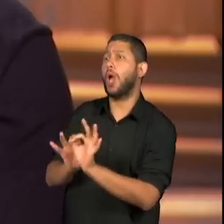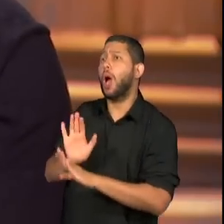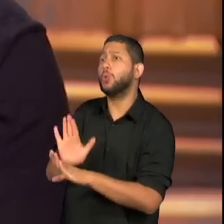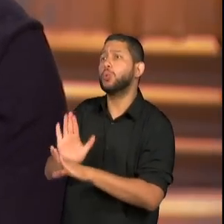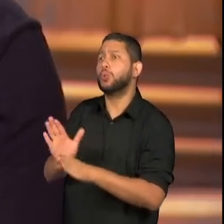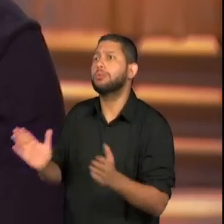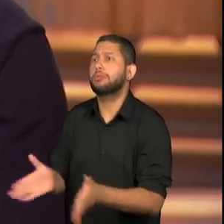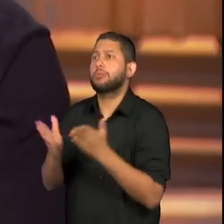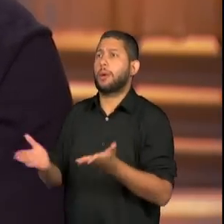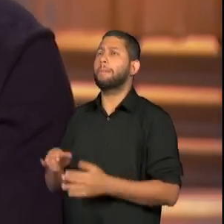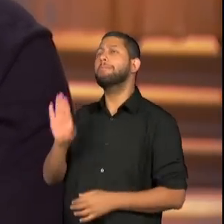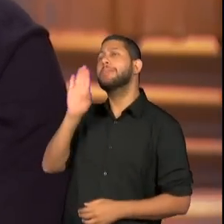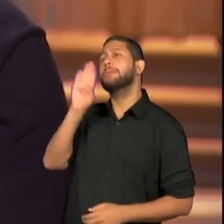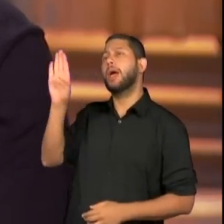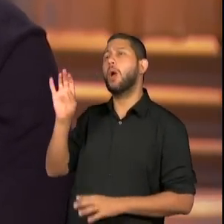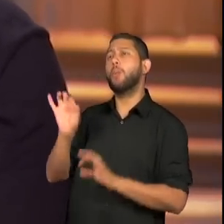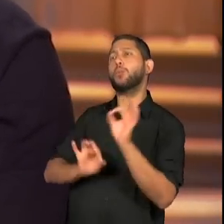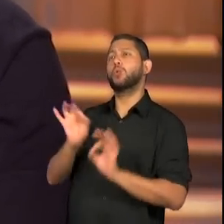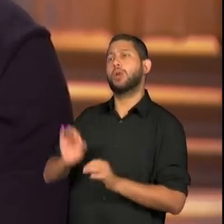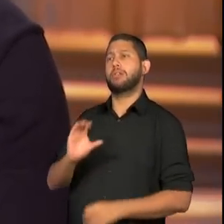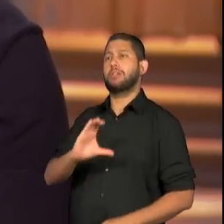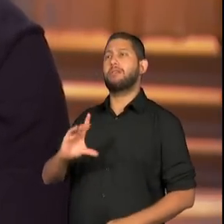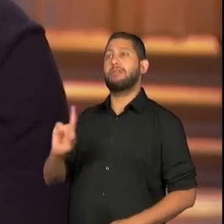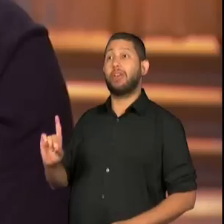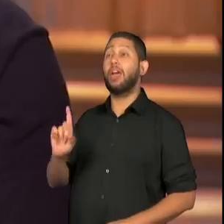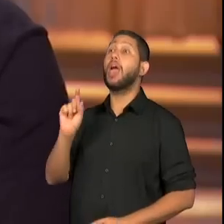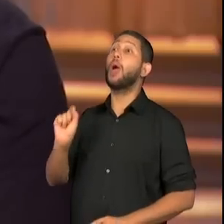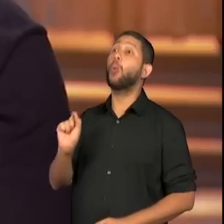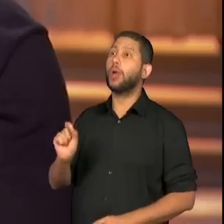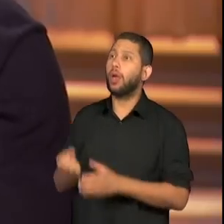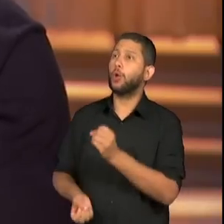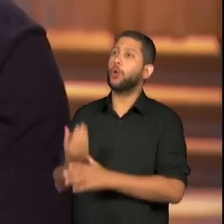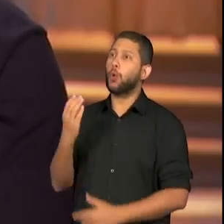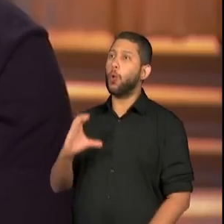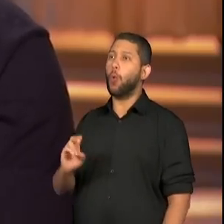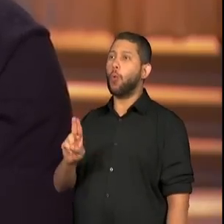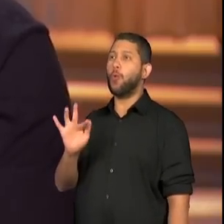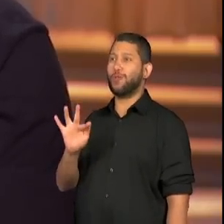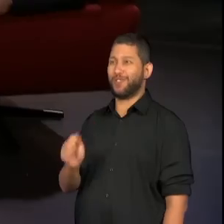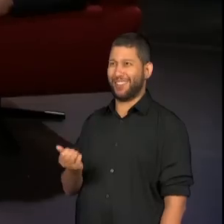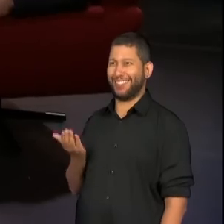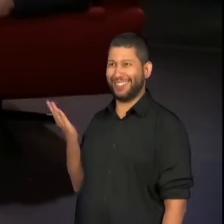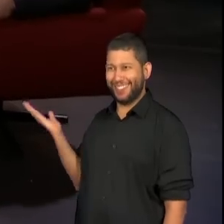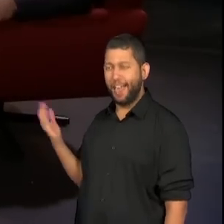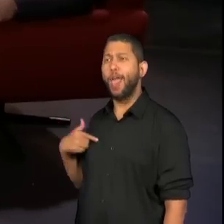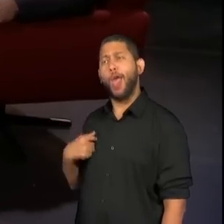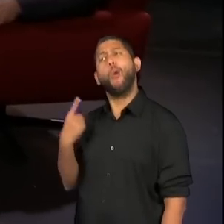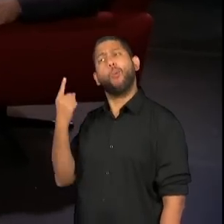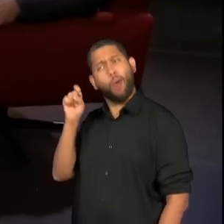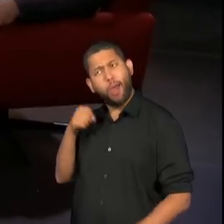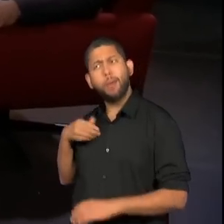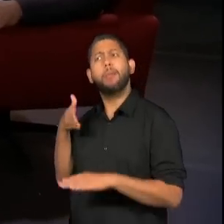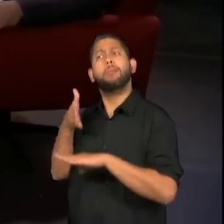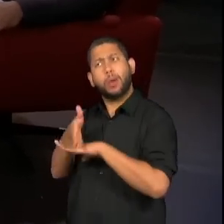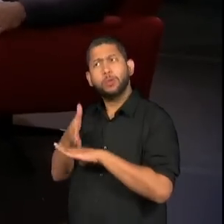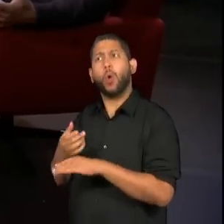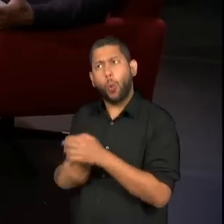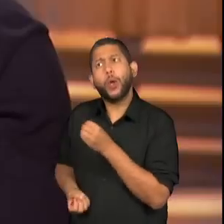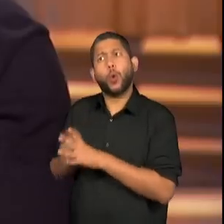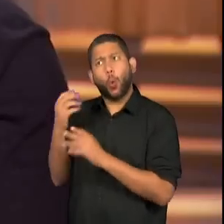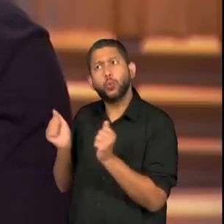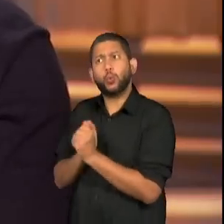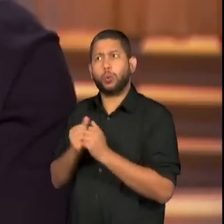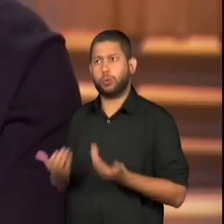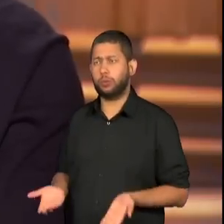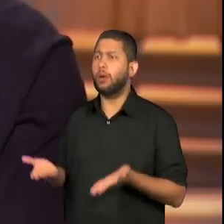assim, que deu mais visibilidade para a Cidade de Deus foi a própria CUFA, que eu fazia parte. Sim, você é um cofundador da CUFA. Exatamente. Hoje em